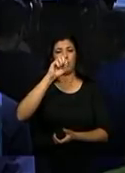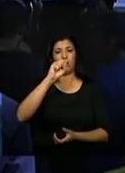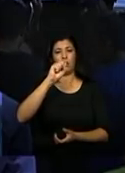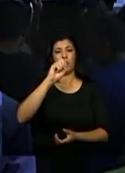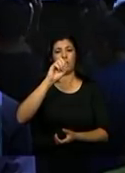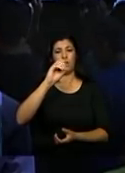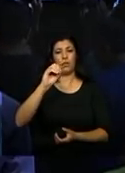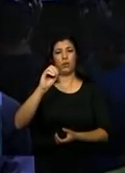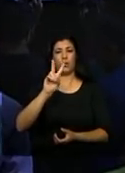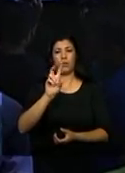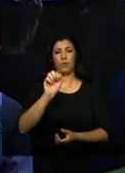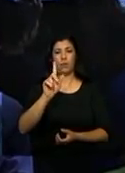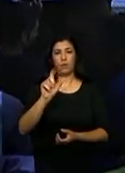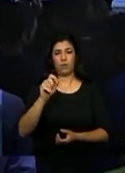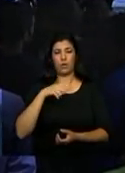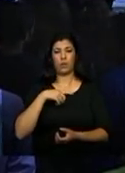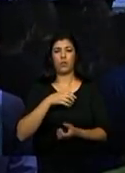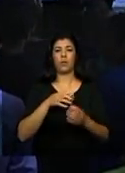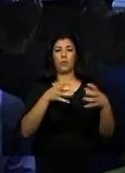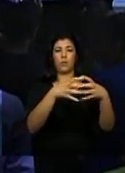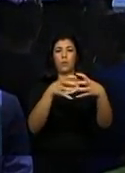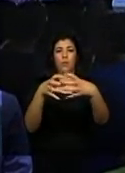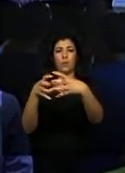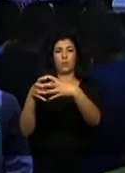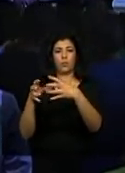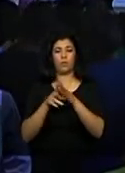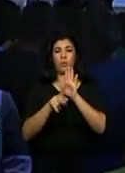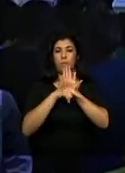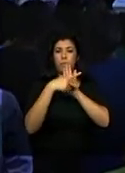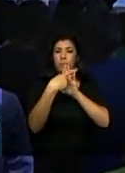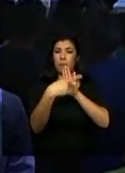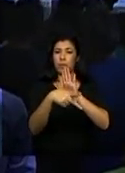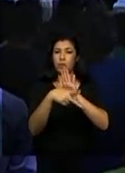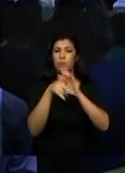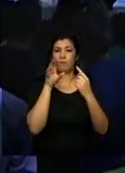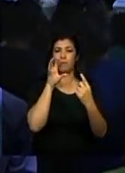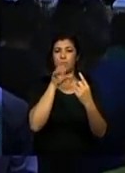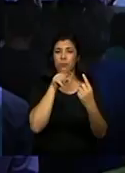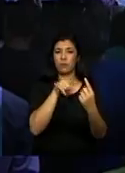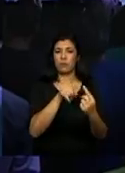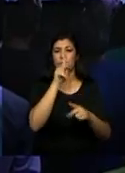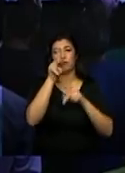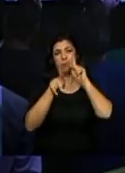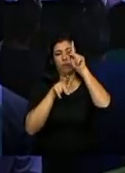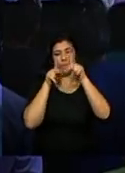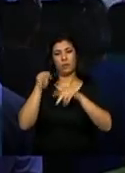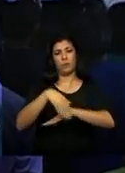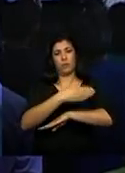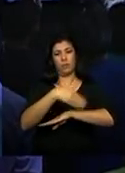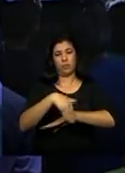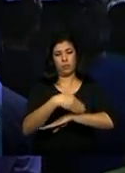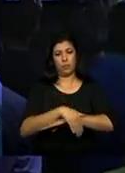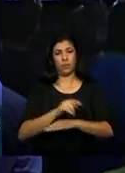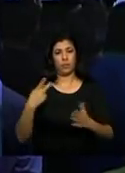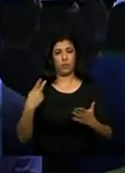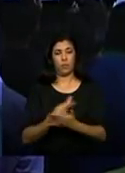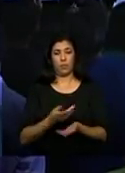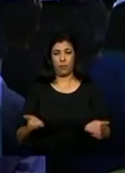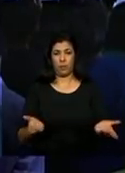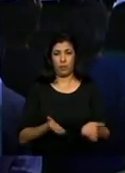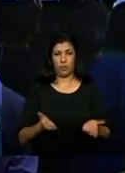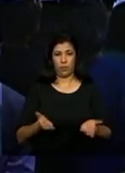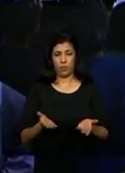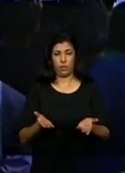980 vagas em turmas exclusivas para esta população. Neste momento,